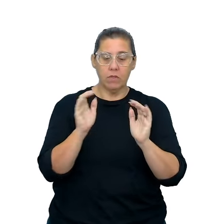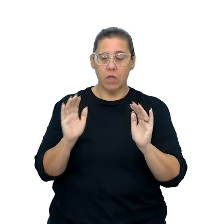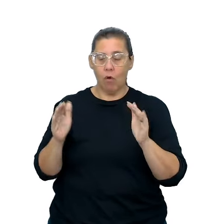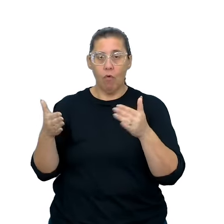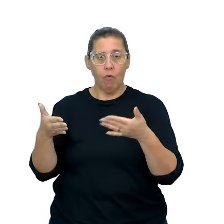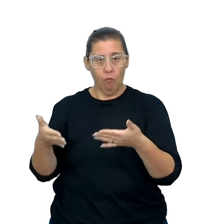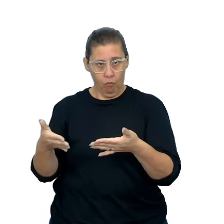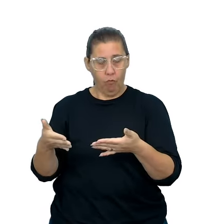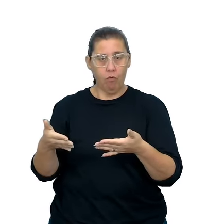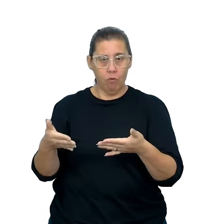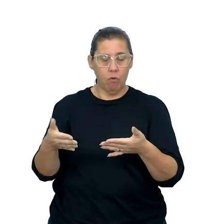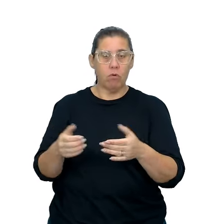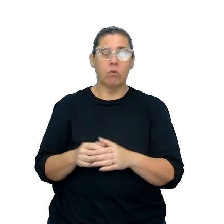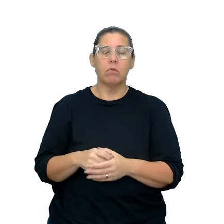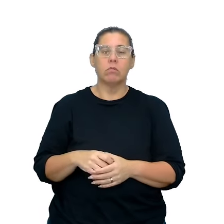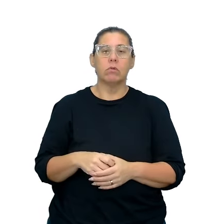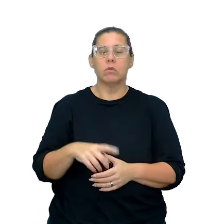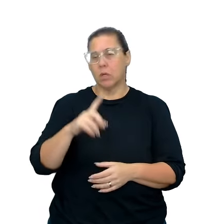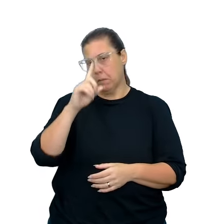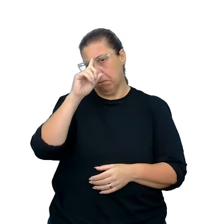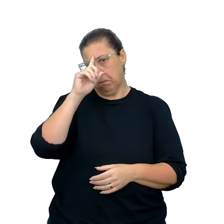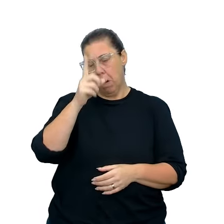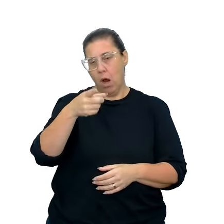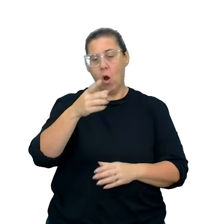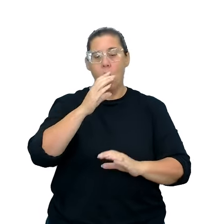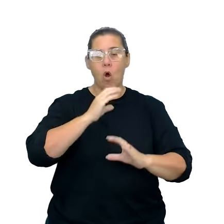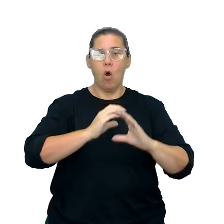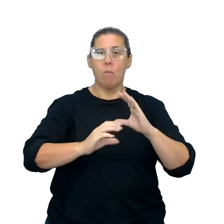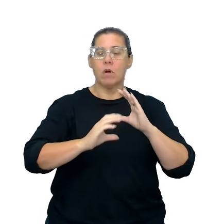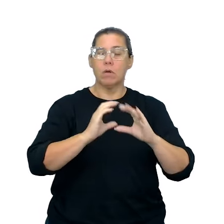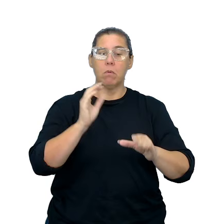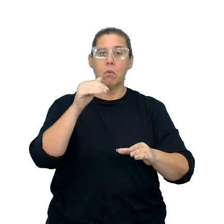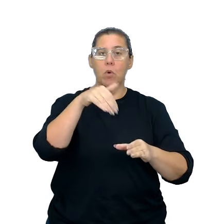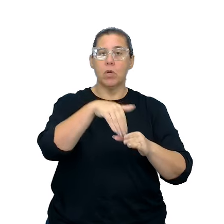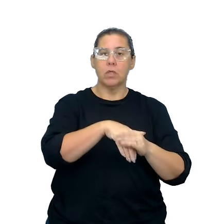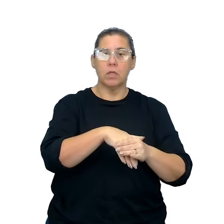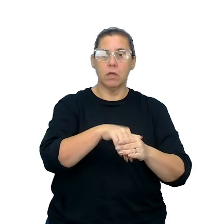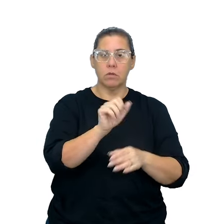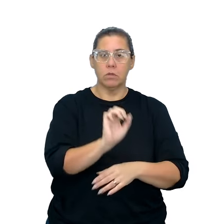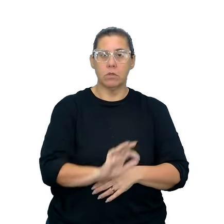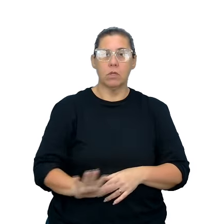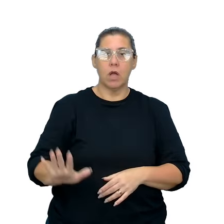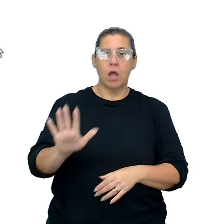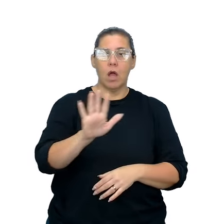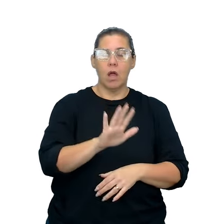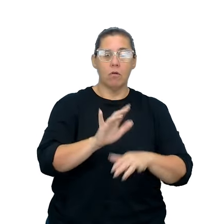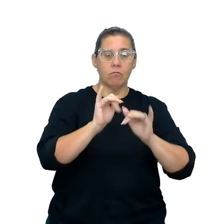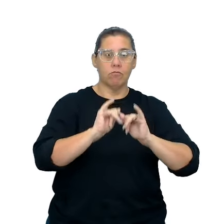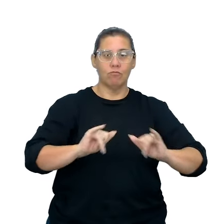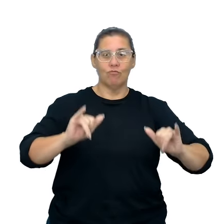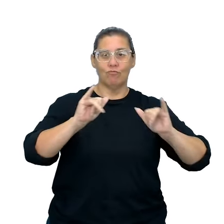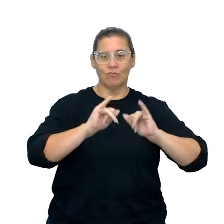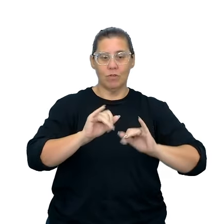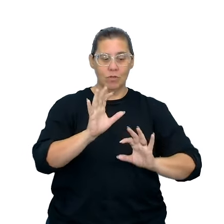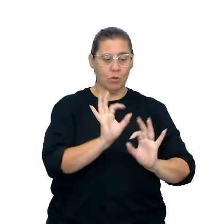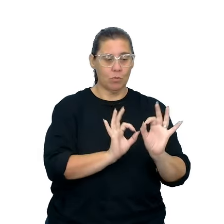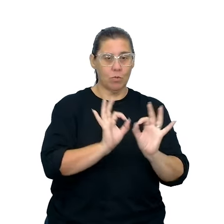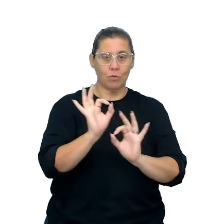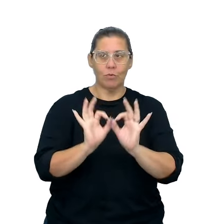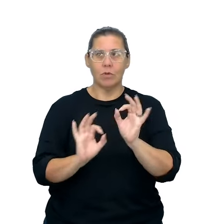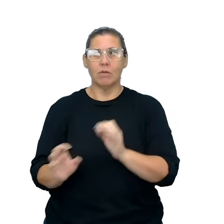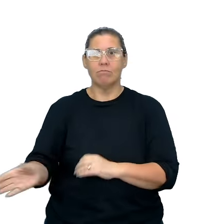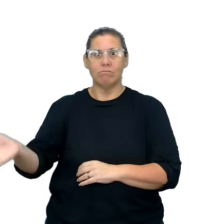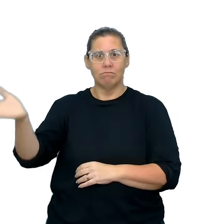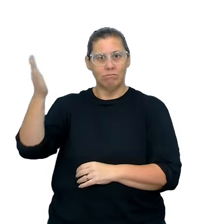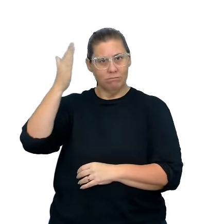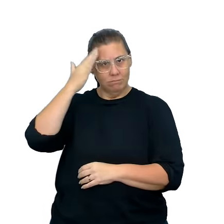né? O domínio social de comunicação está dentro da esfera da transmissão e da construção de